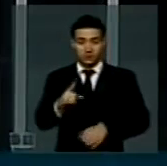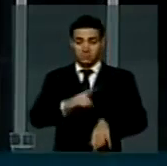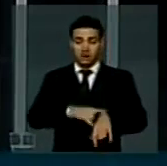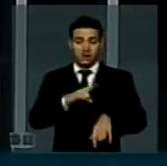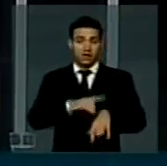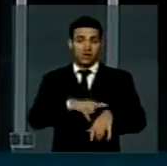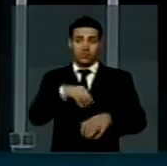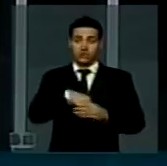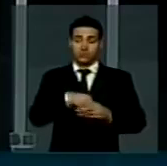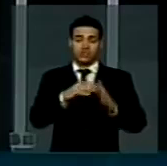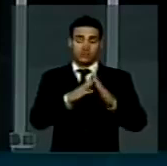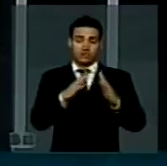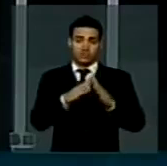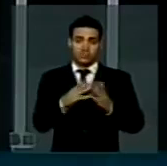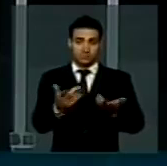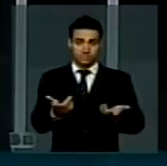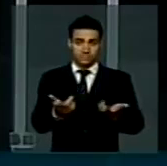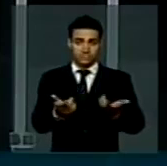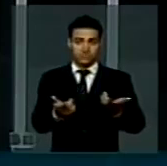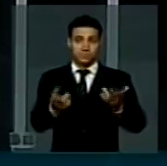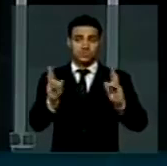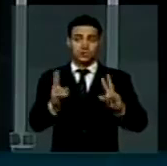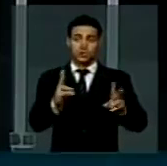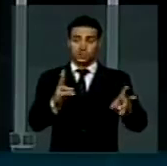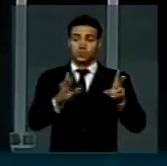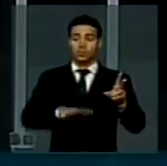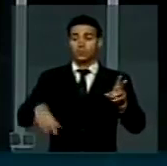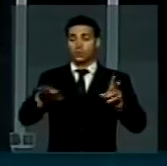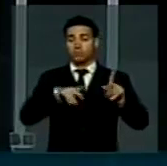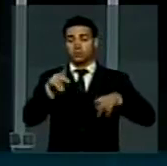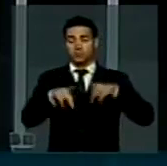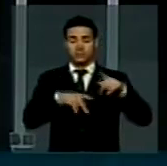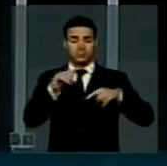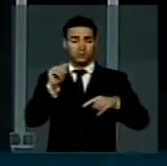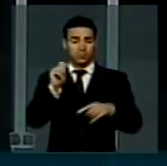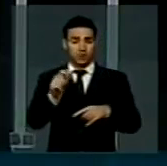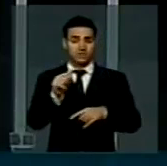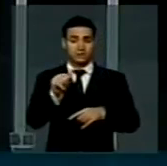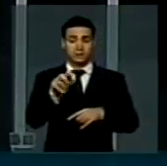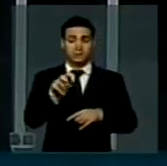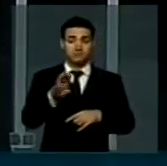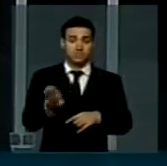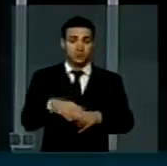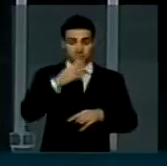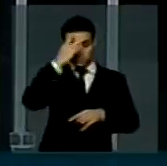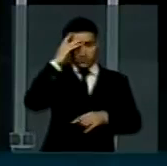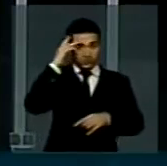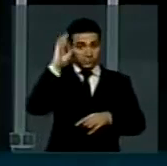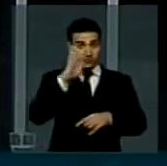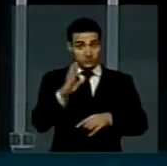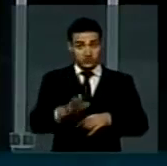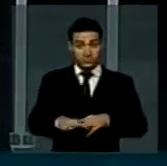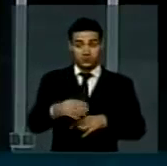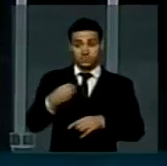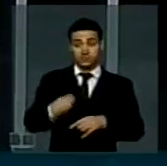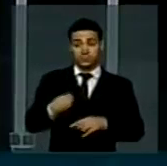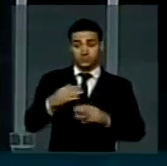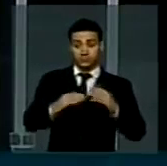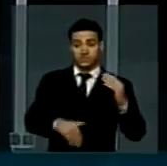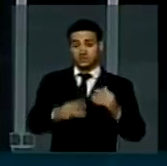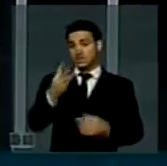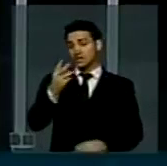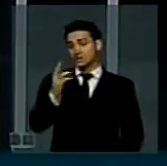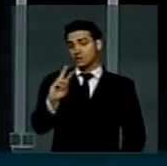casa. Ainda temos uma população de quase 15 milhões de brasileiros que vivem com menos de R$3 por